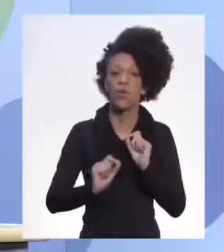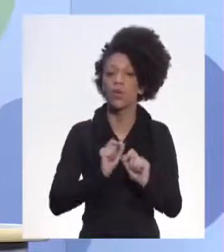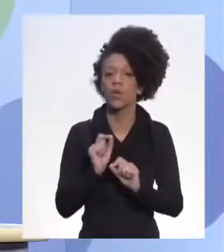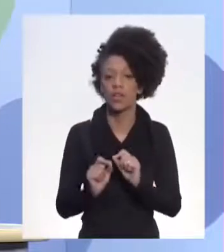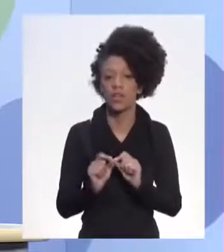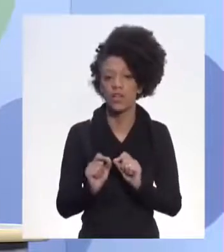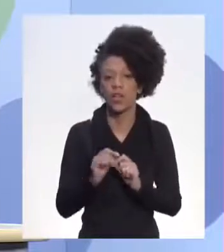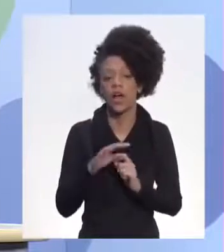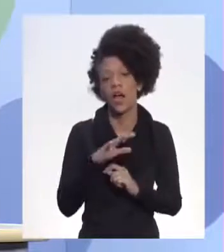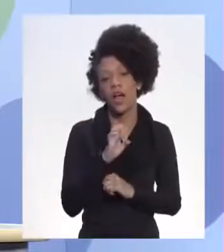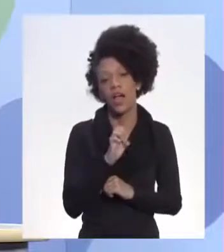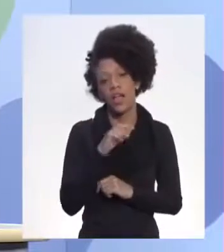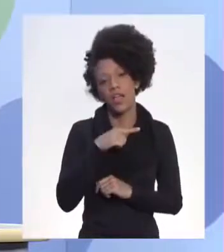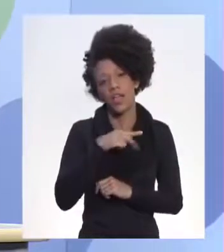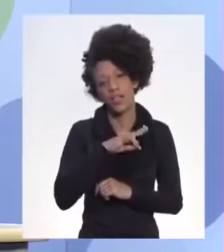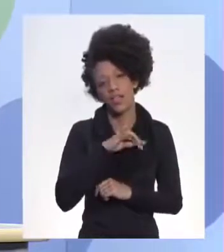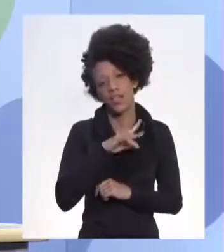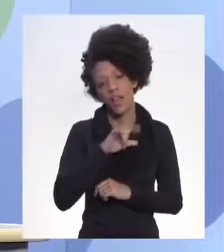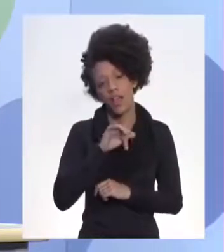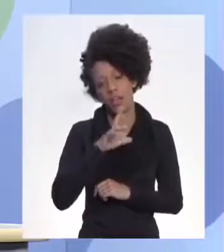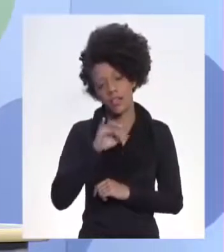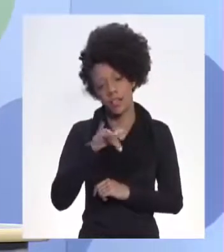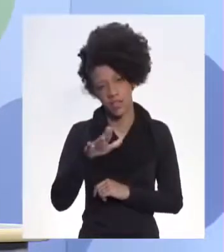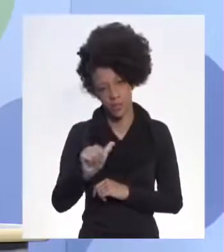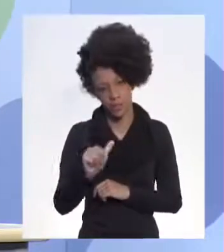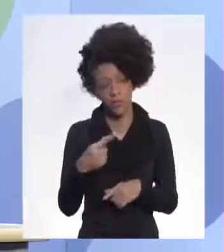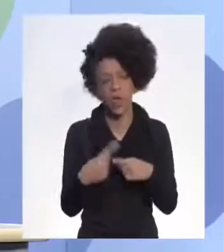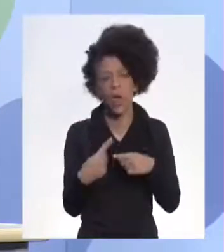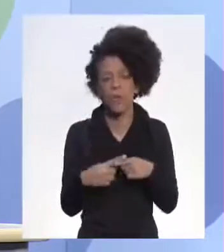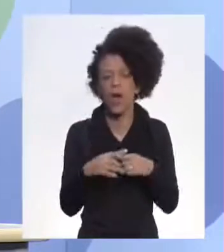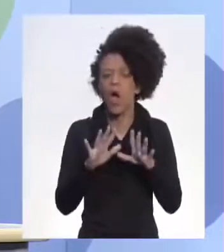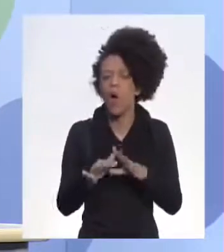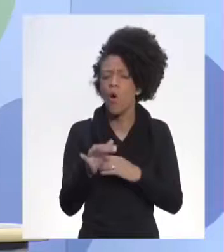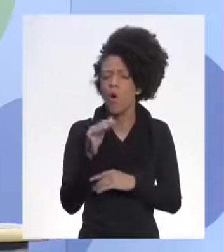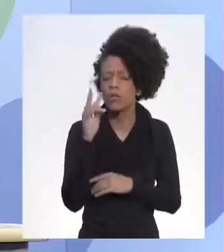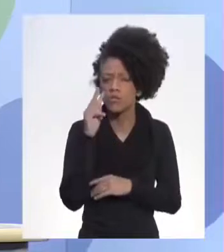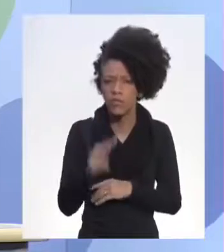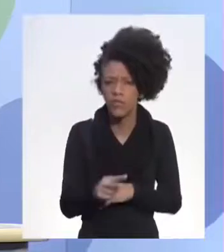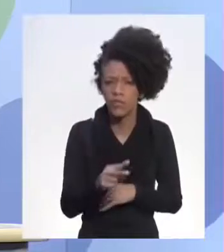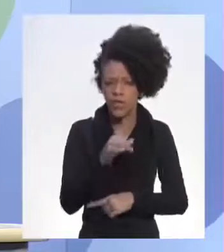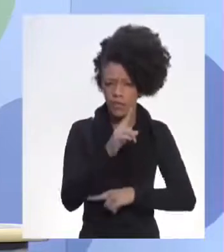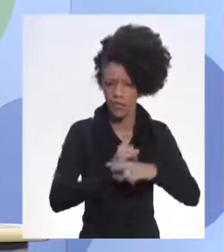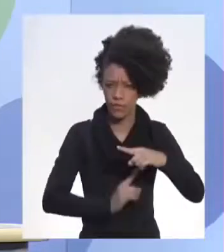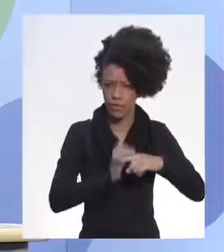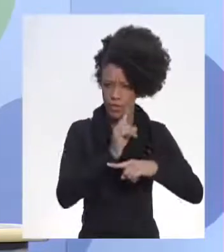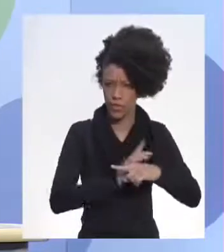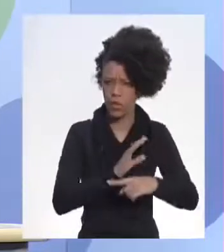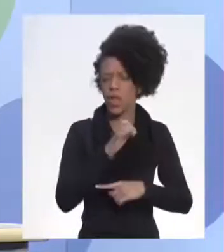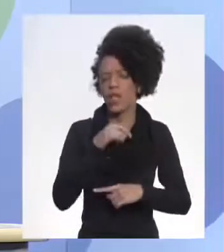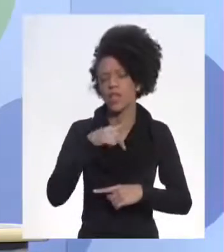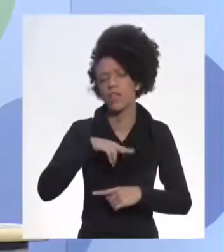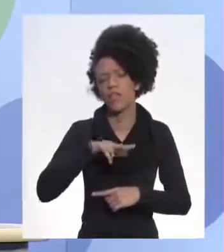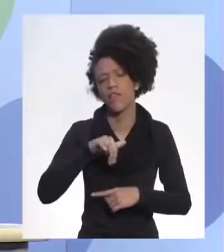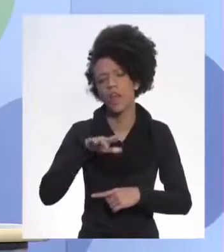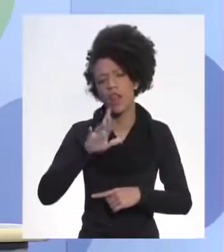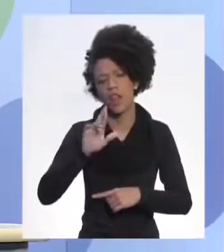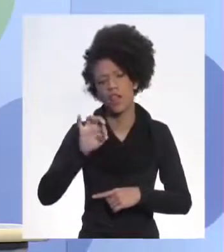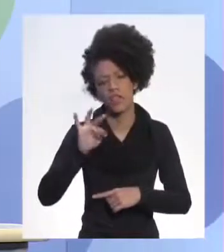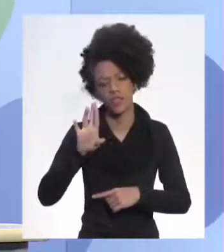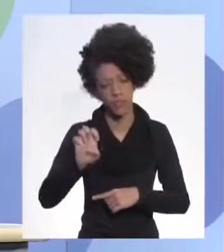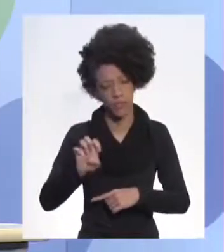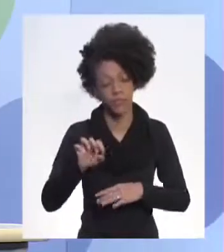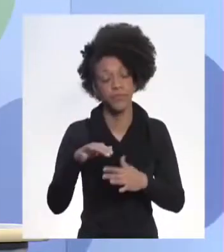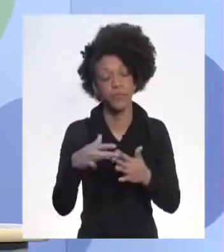a equivalência, né? Com as frações equivalentes. Por quê? Quando a gente viu fração equivalente, para eu escrever uma fração equivalente,